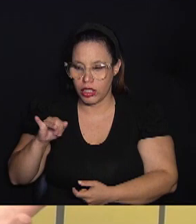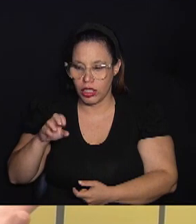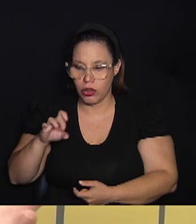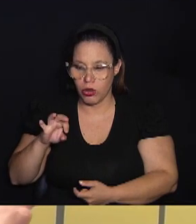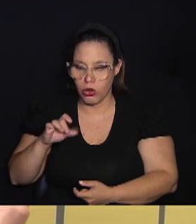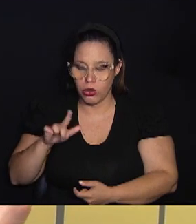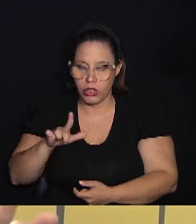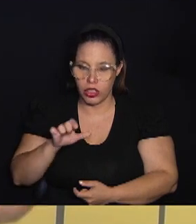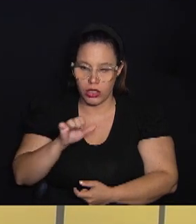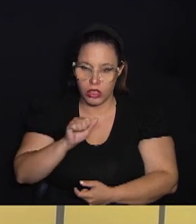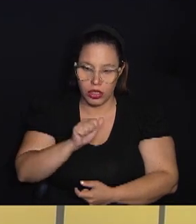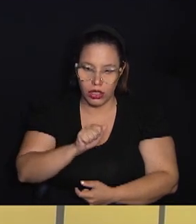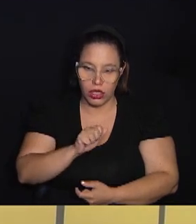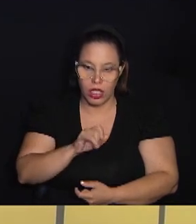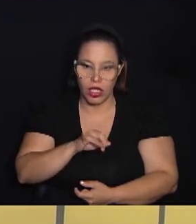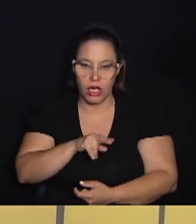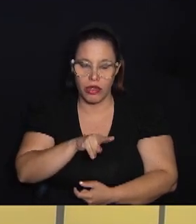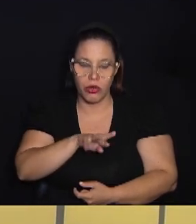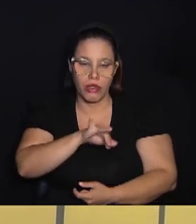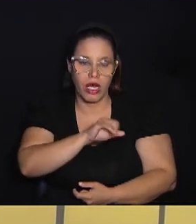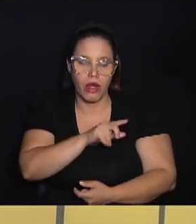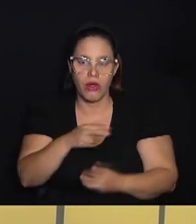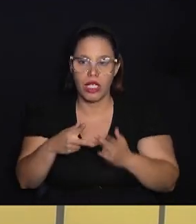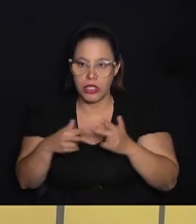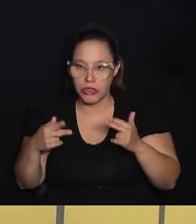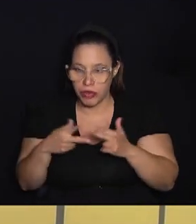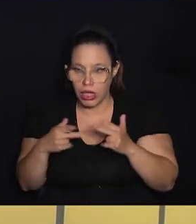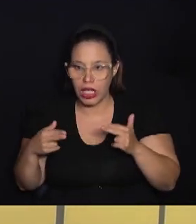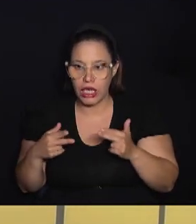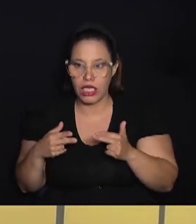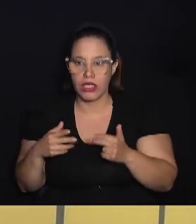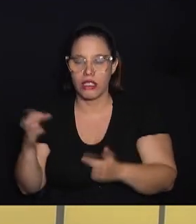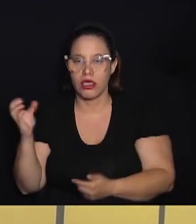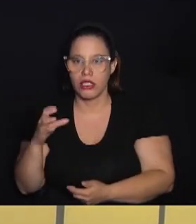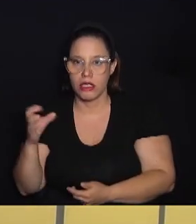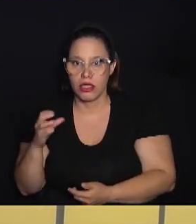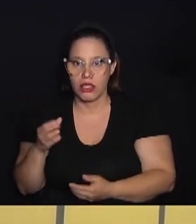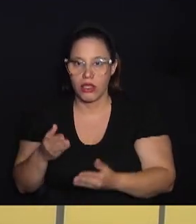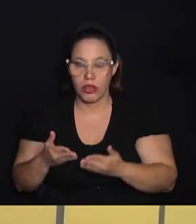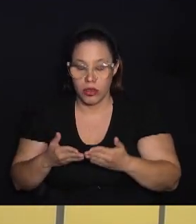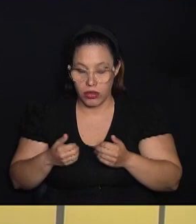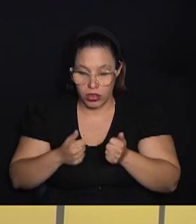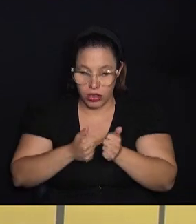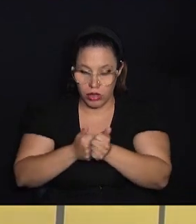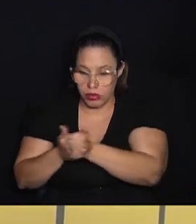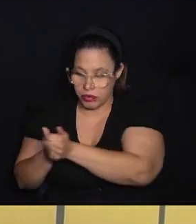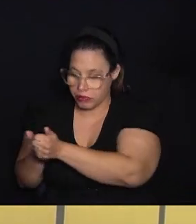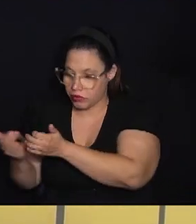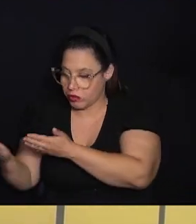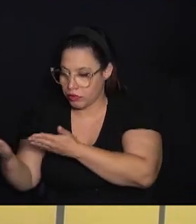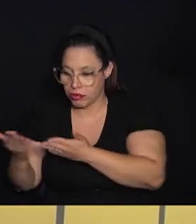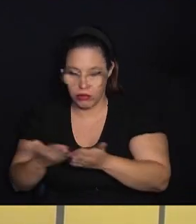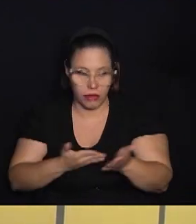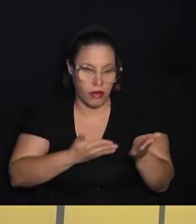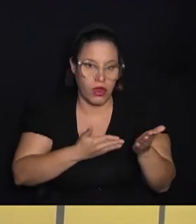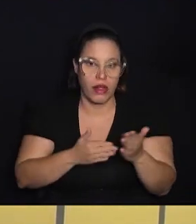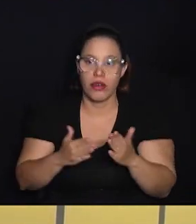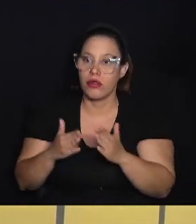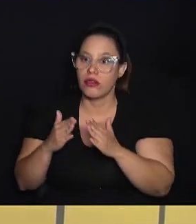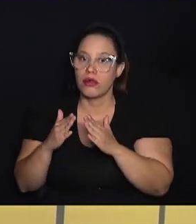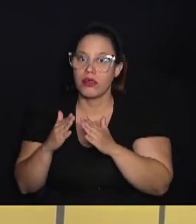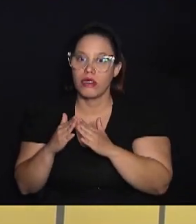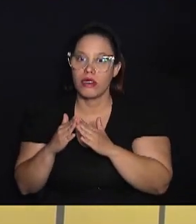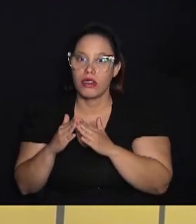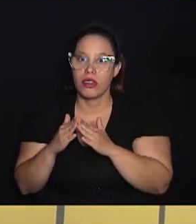com um pouco mais de evidência científica e também acho que a gente encaminha para profissionais como estamos aqui em casa que